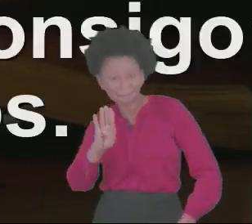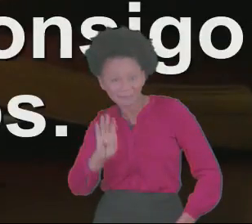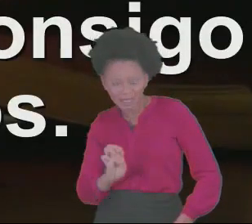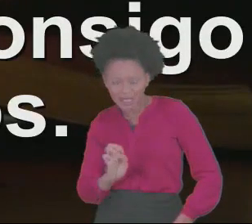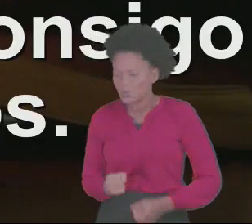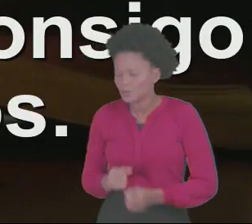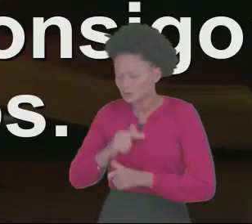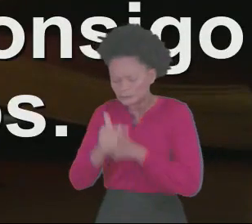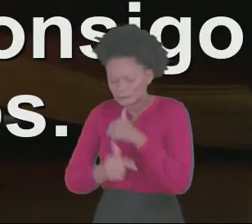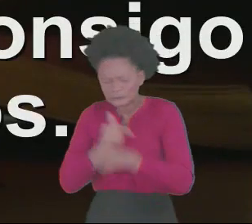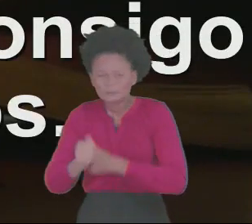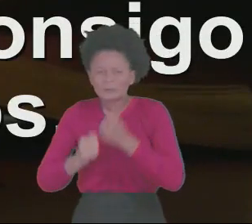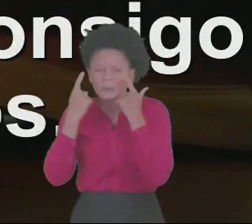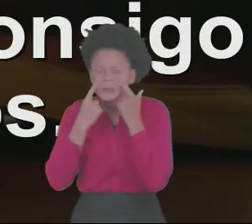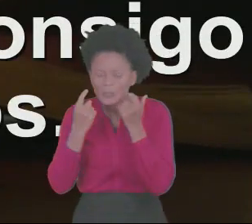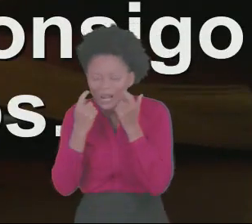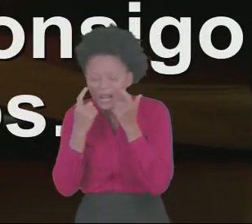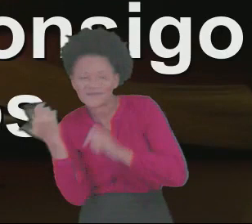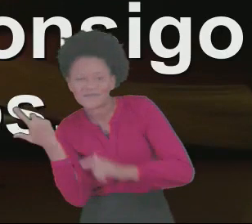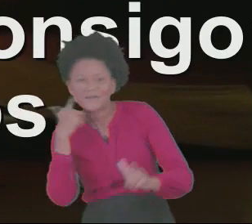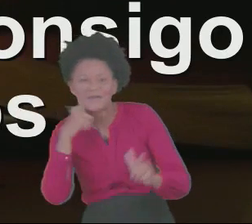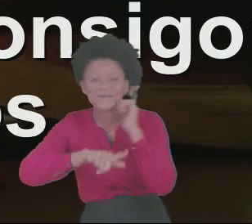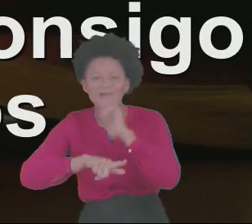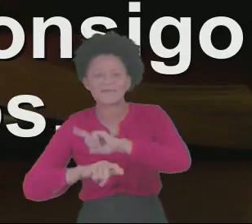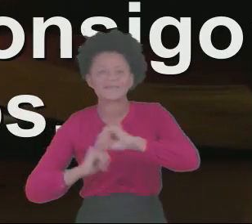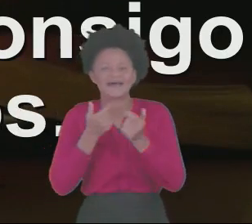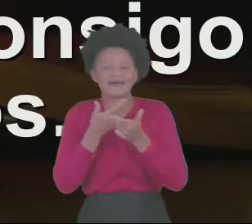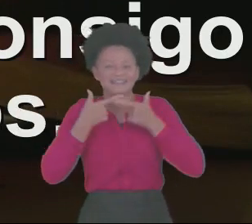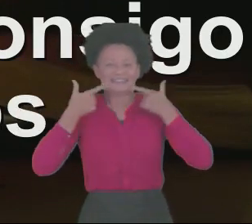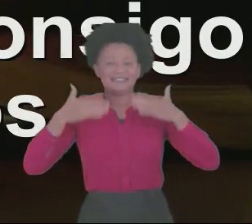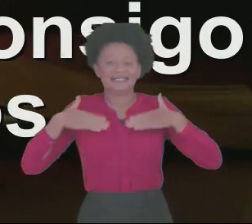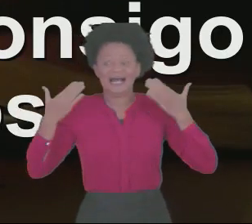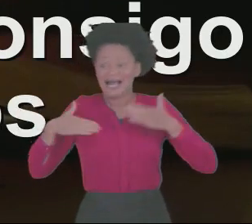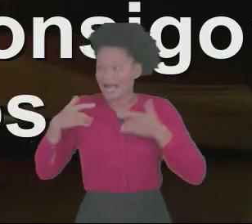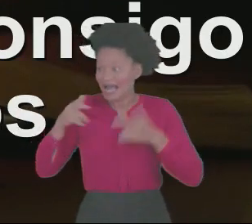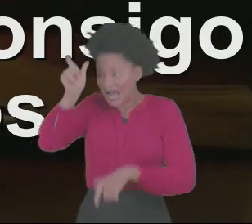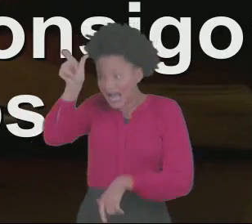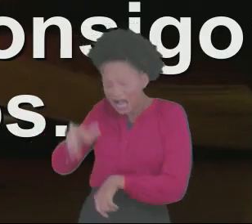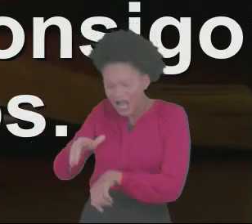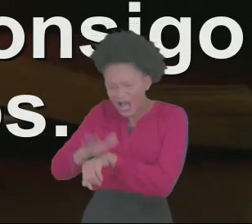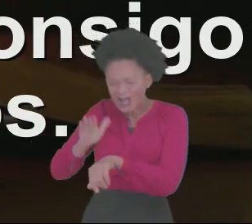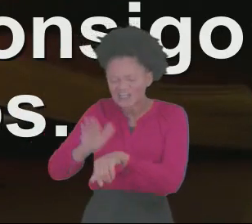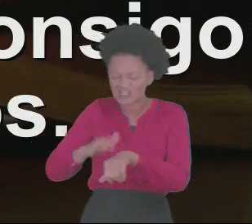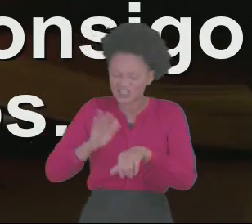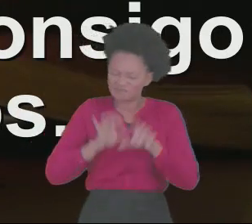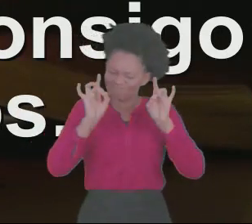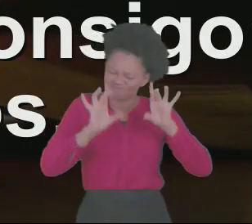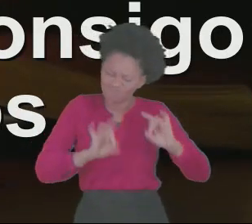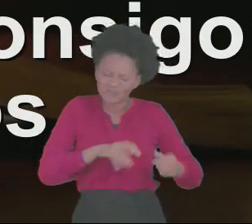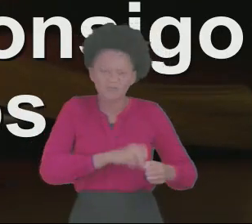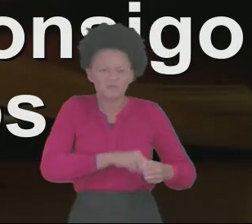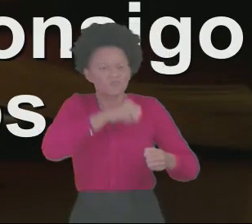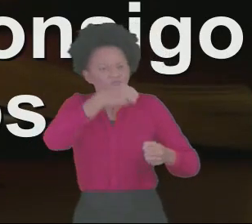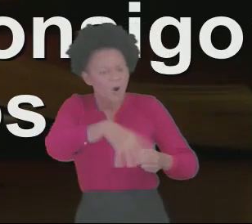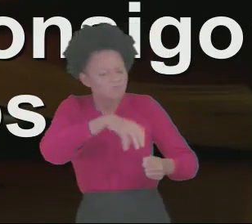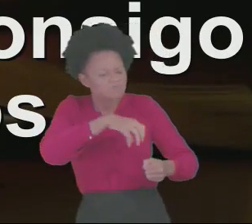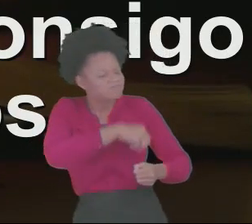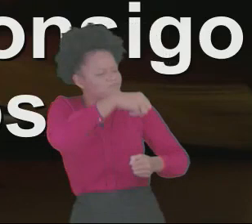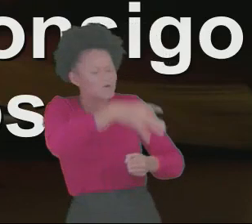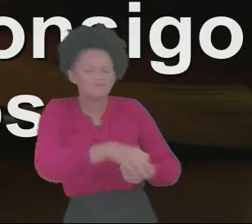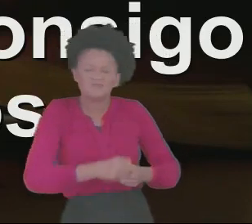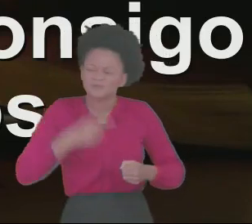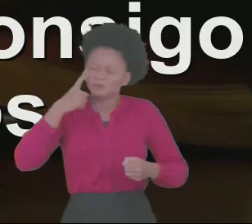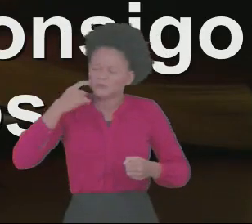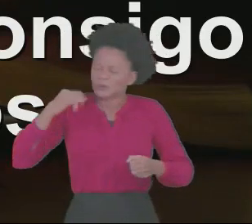alegria aquele que leva a Preciosa semente andando e chorando voltará Sem